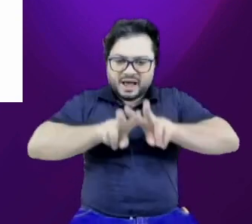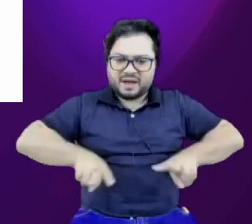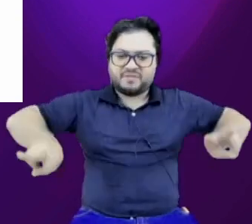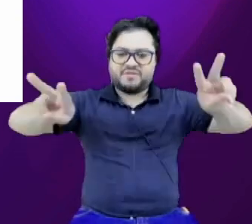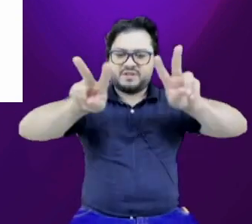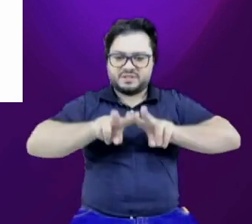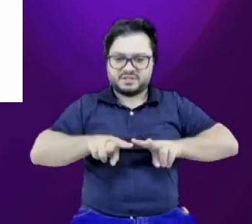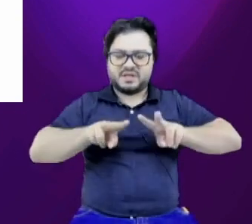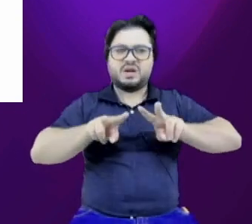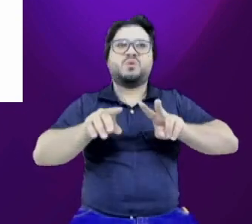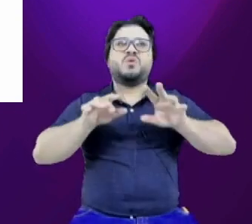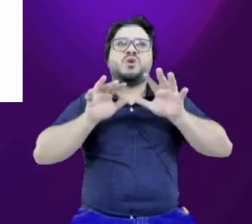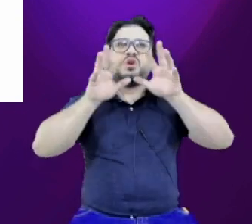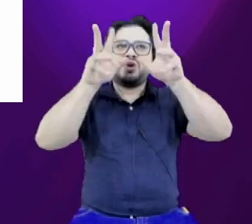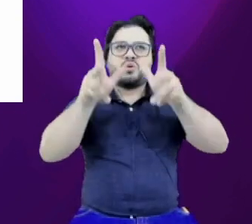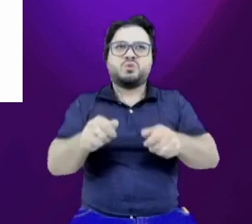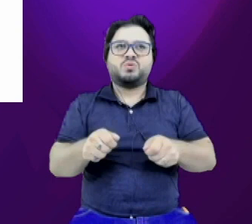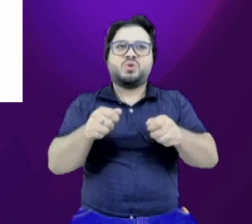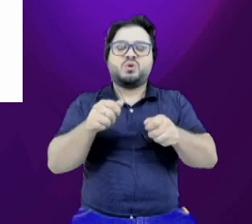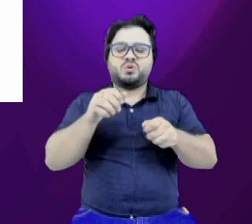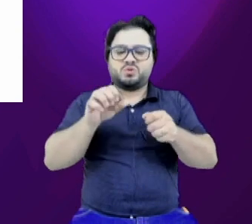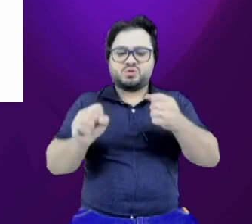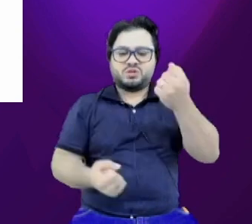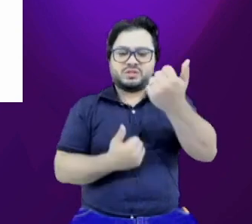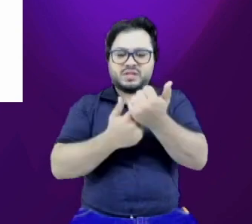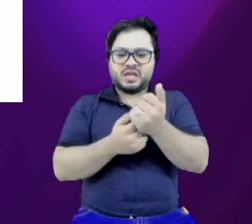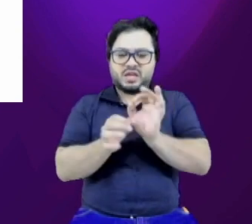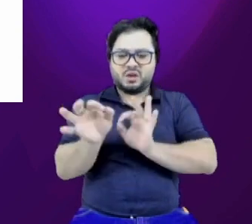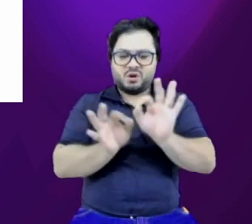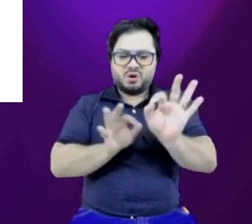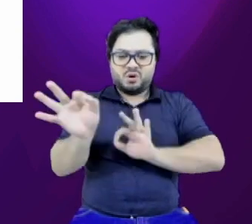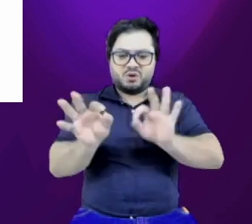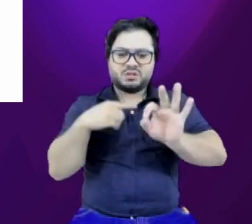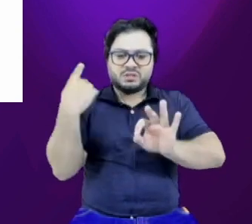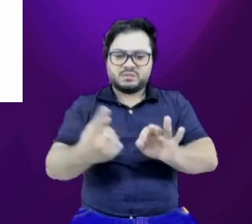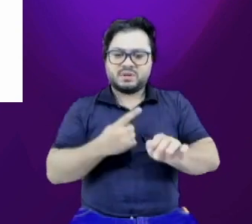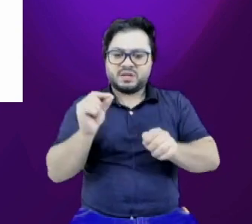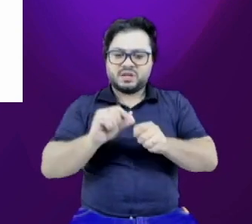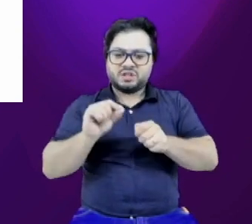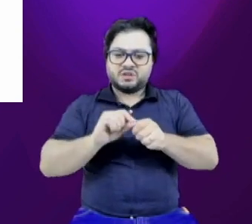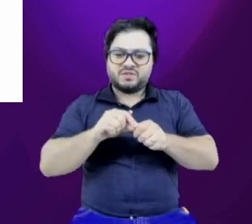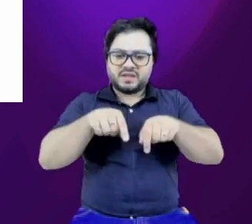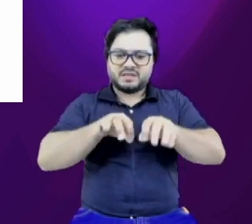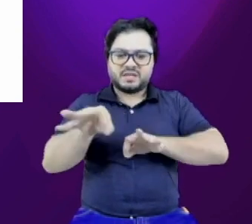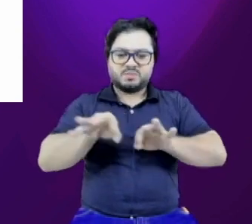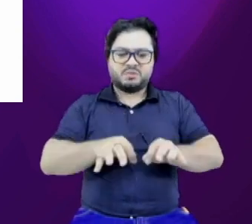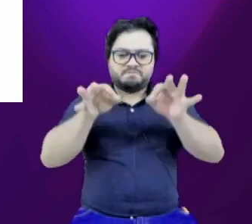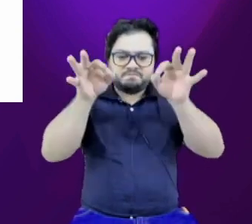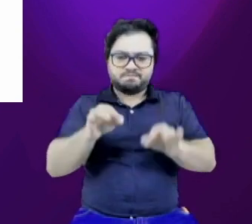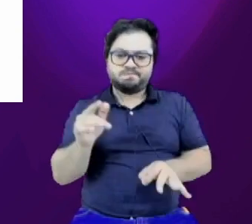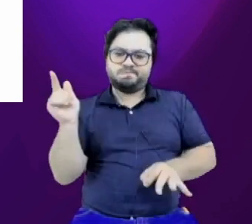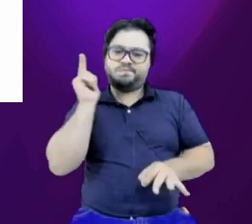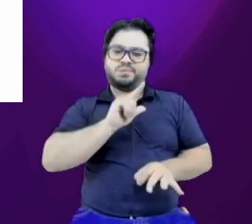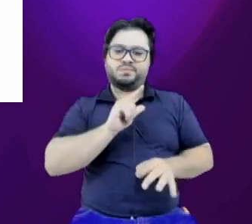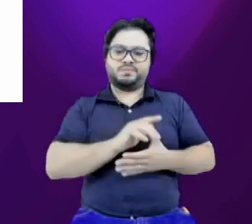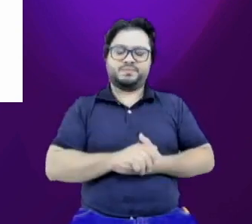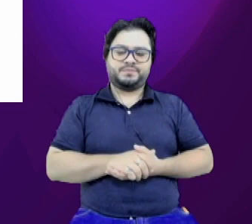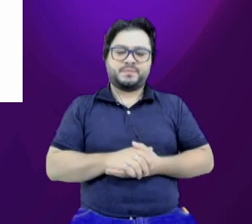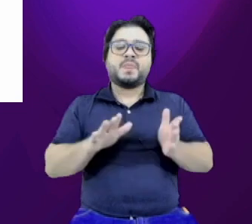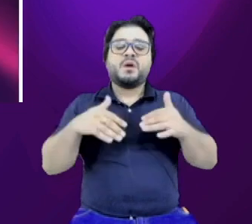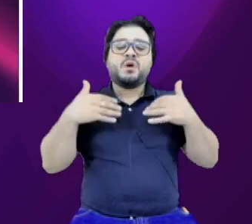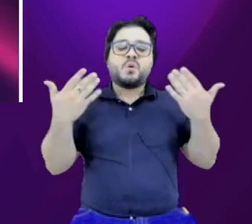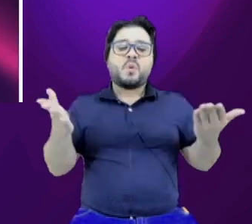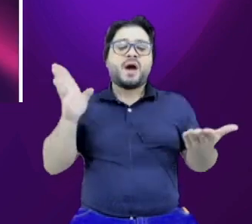com todos os stakeholders para que a gente tornasse esse projeto realidade. Quais foram